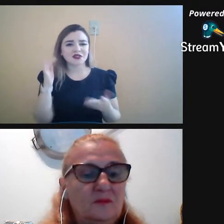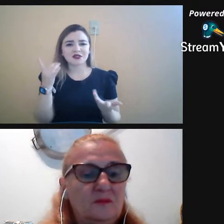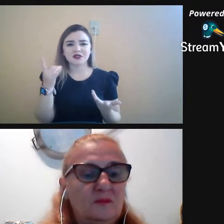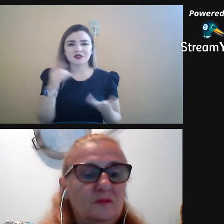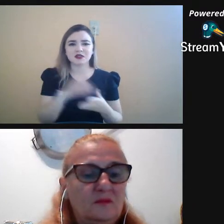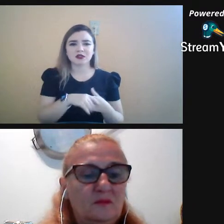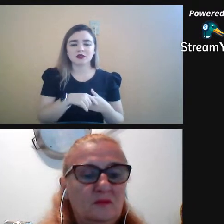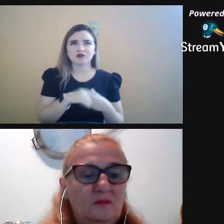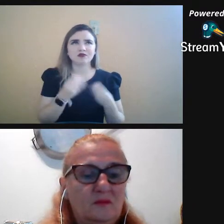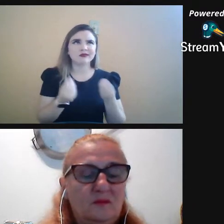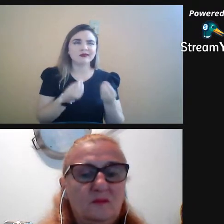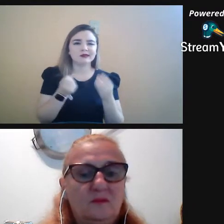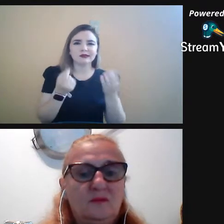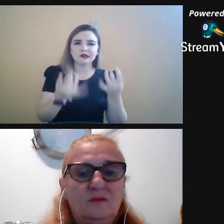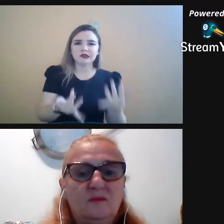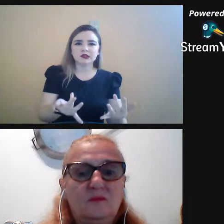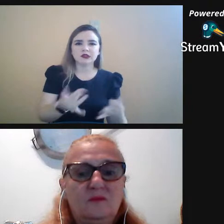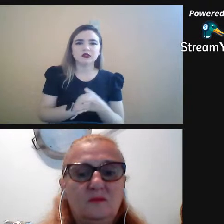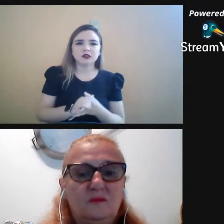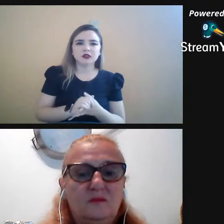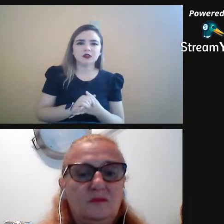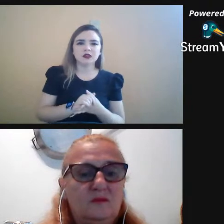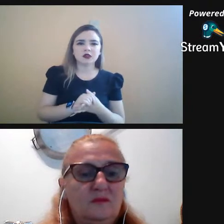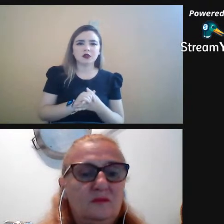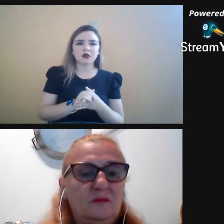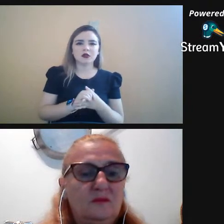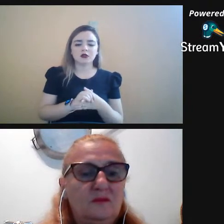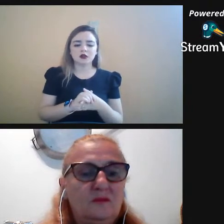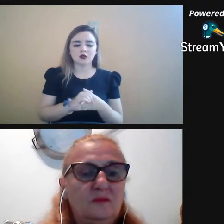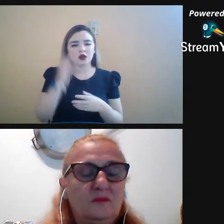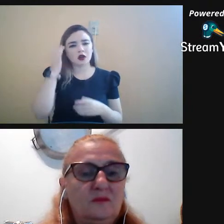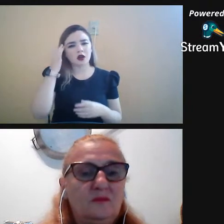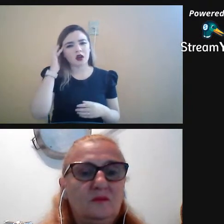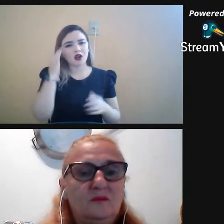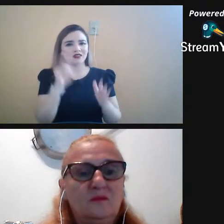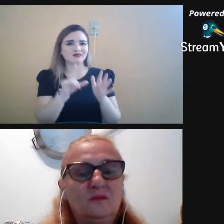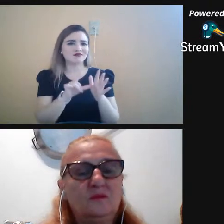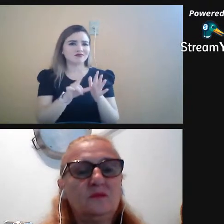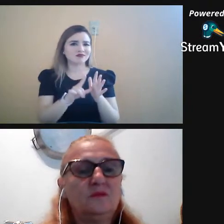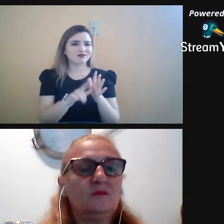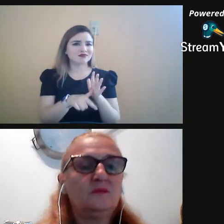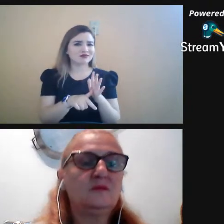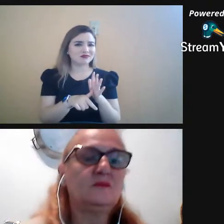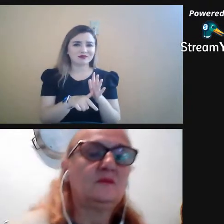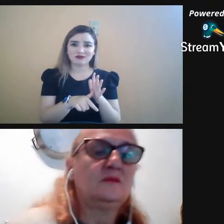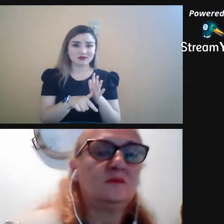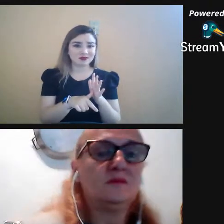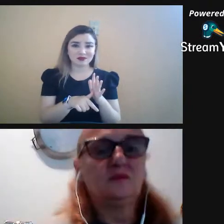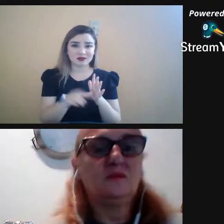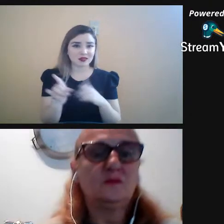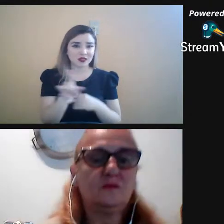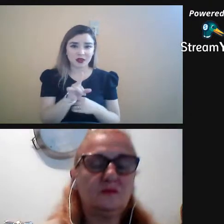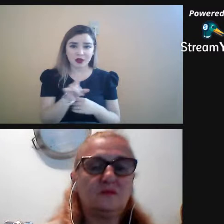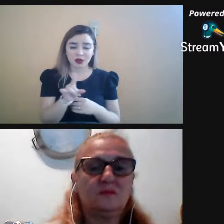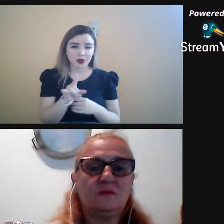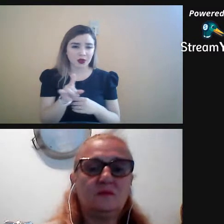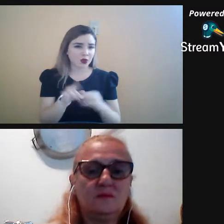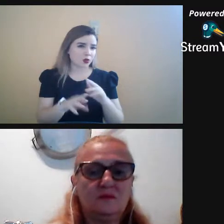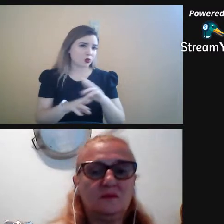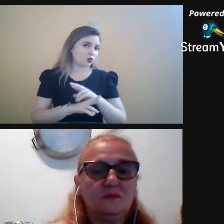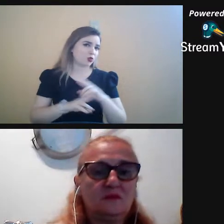como é que se diz? Que é uma coisa que é um atraso. Não é um atraso, pelo contrário.